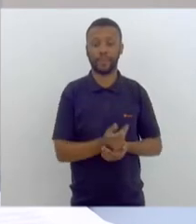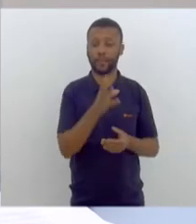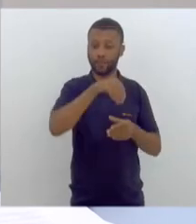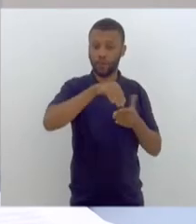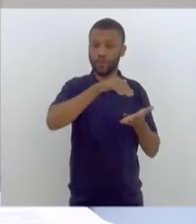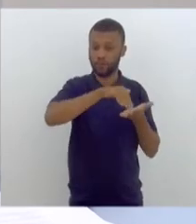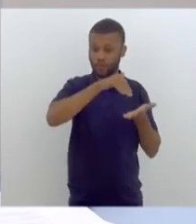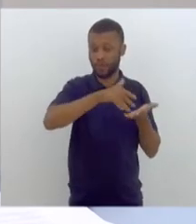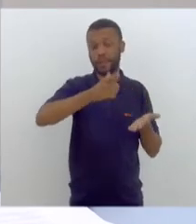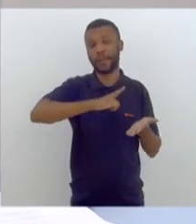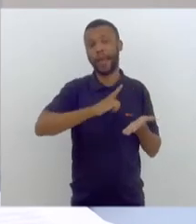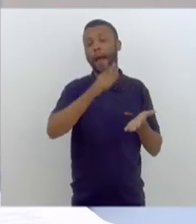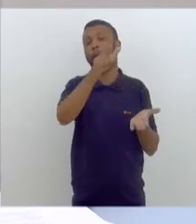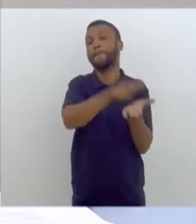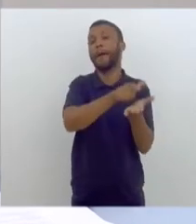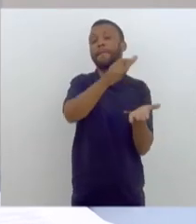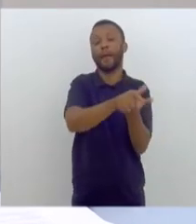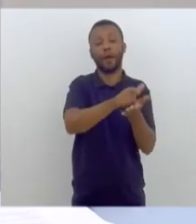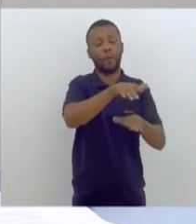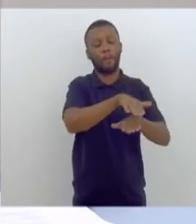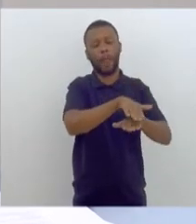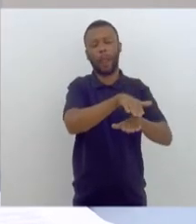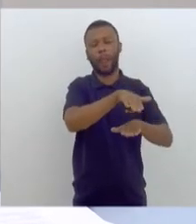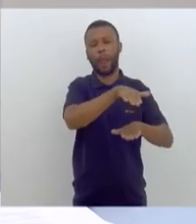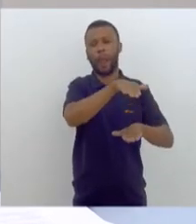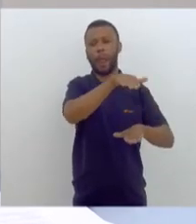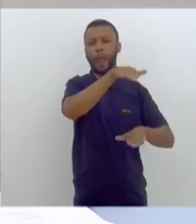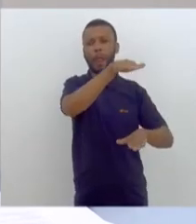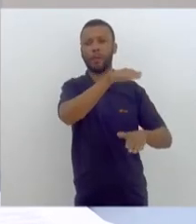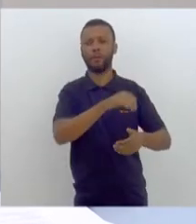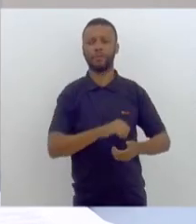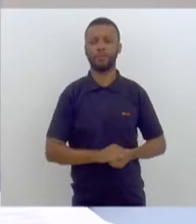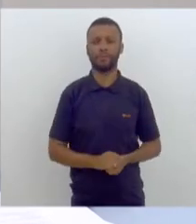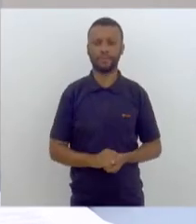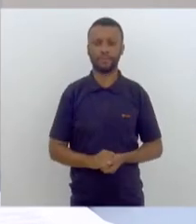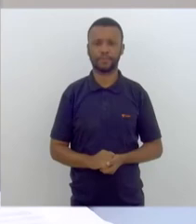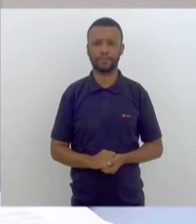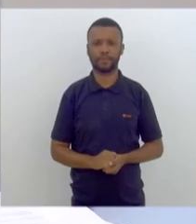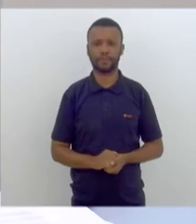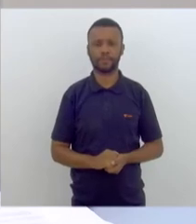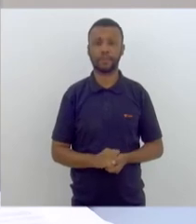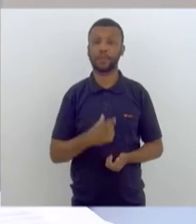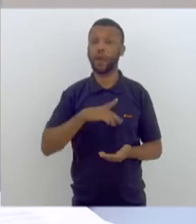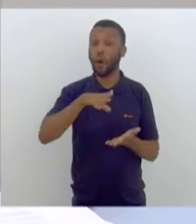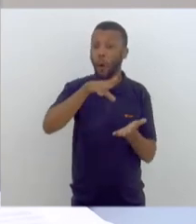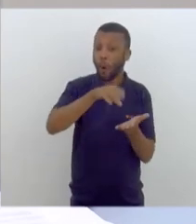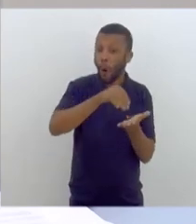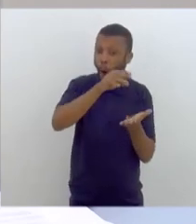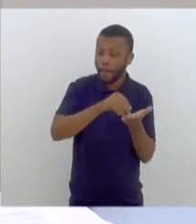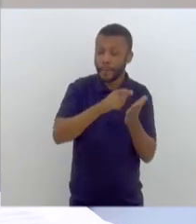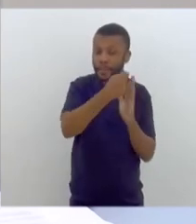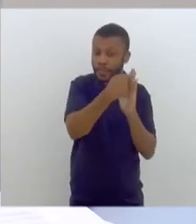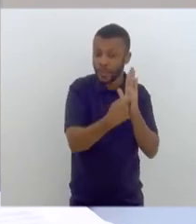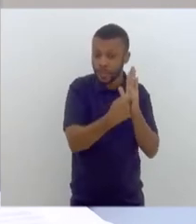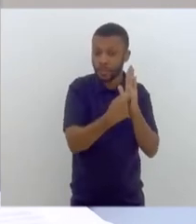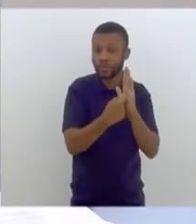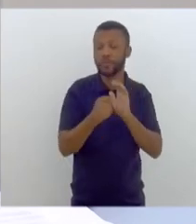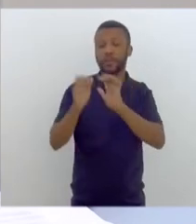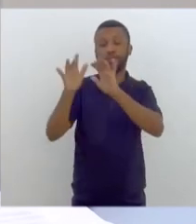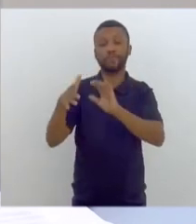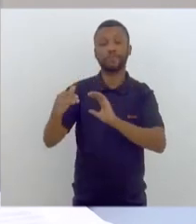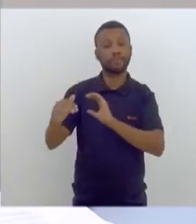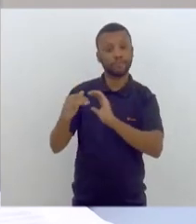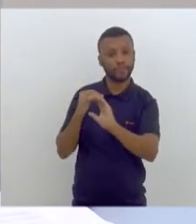mais tem lá é papel o porta daquele material que o senhor encaminhou